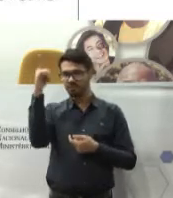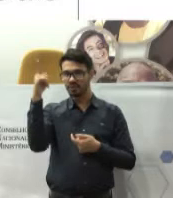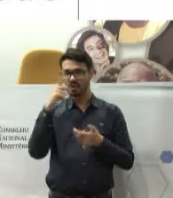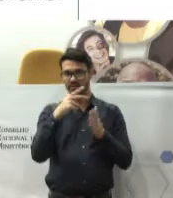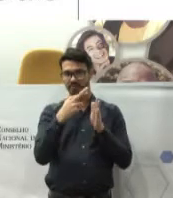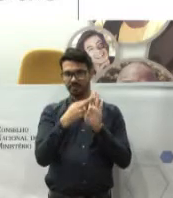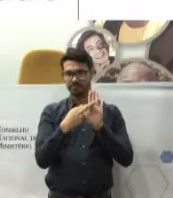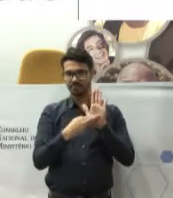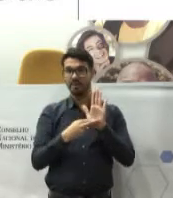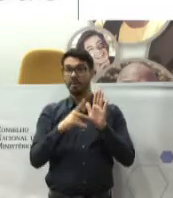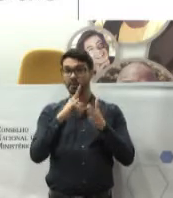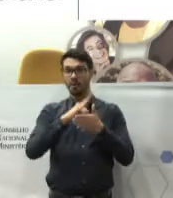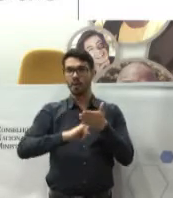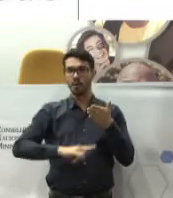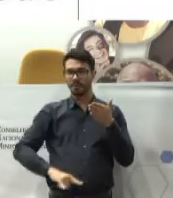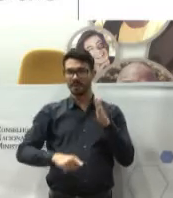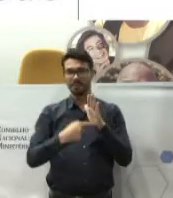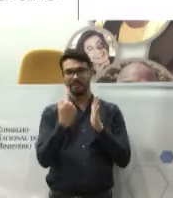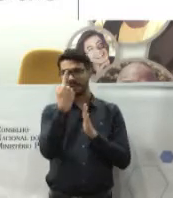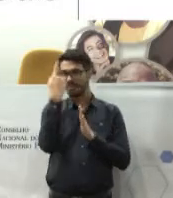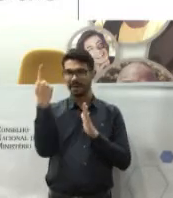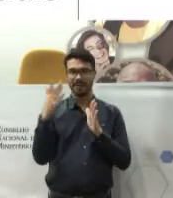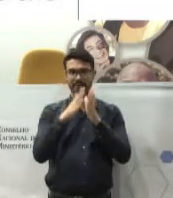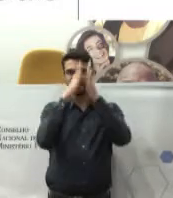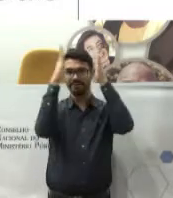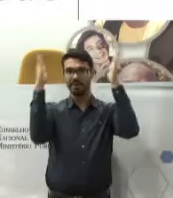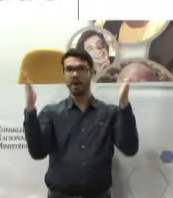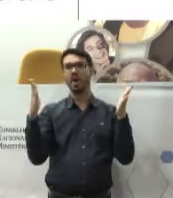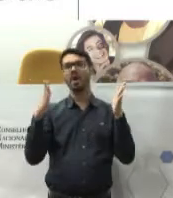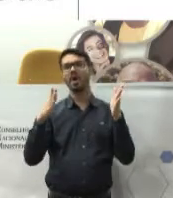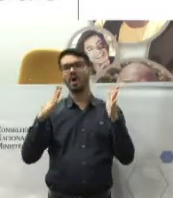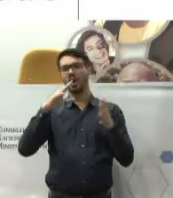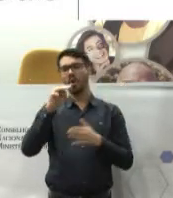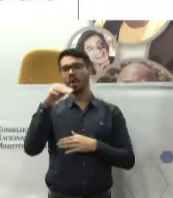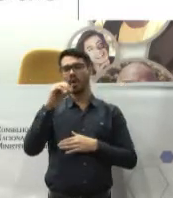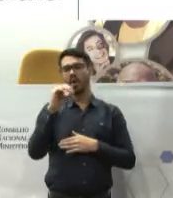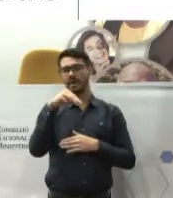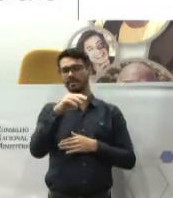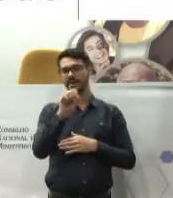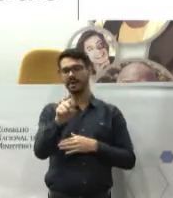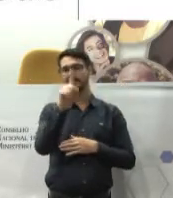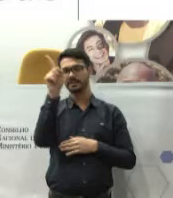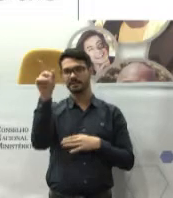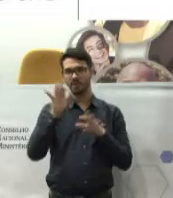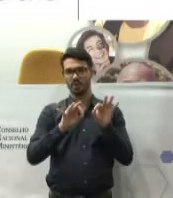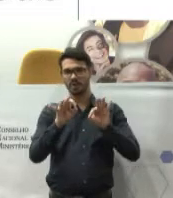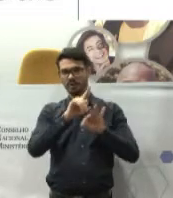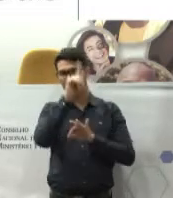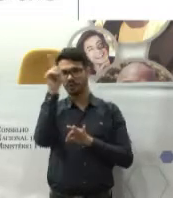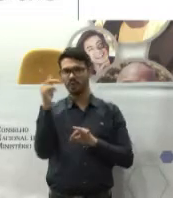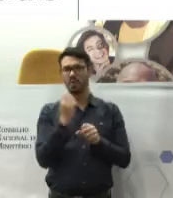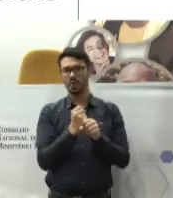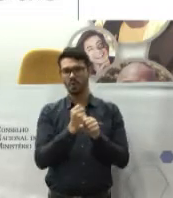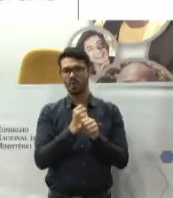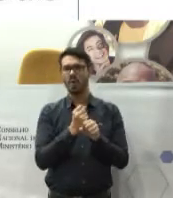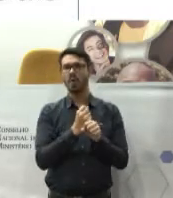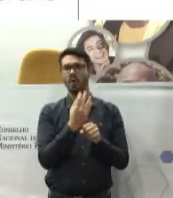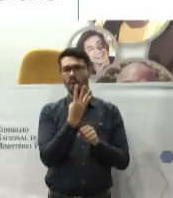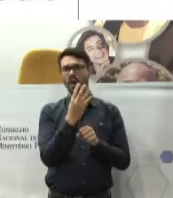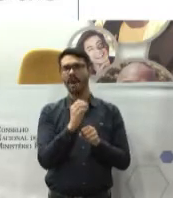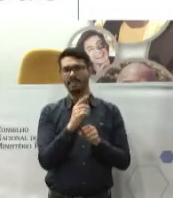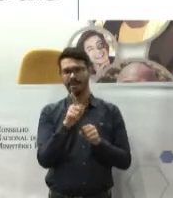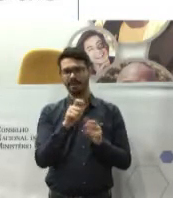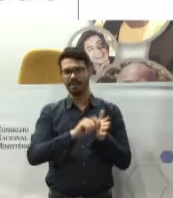grande documento existente na Organização Mundial de Organização da Saúde Básica. 40 anos depois da uma